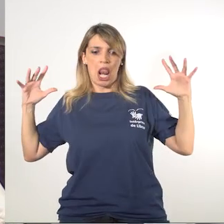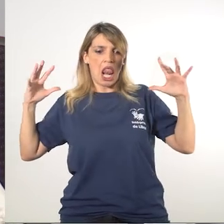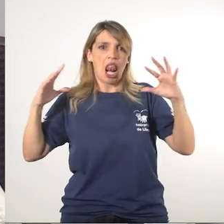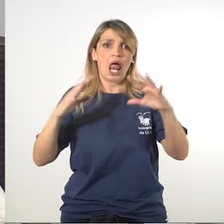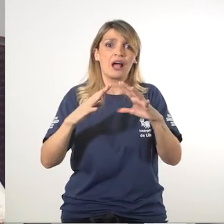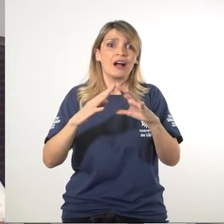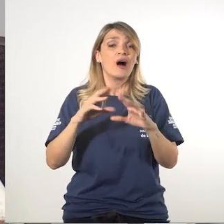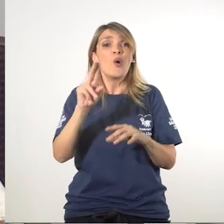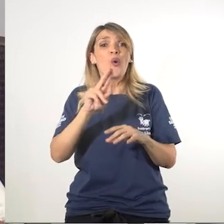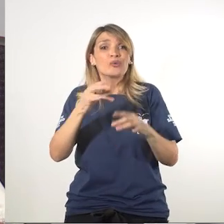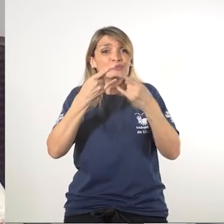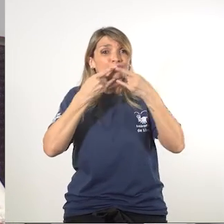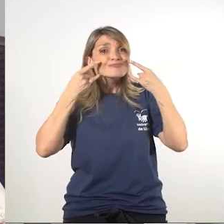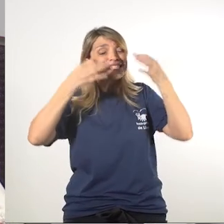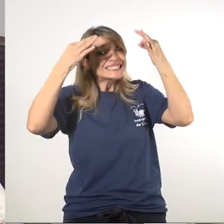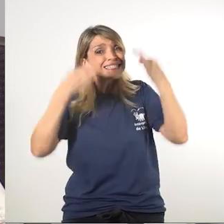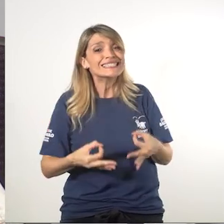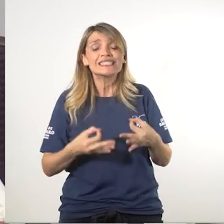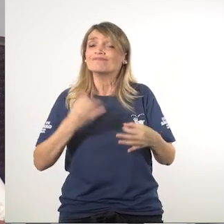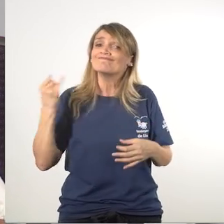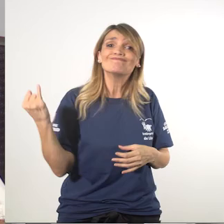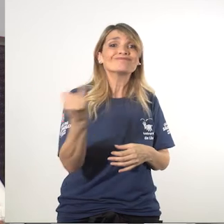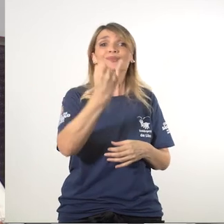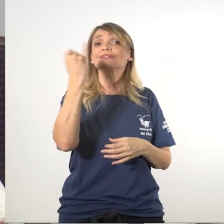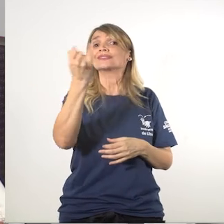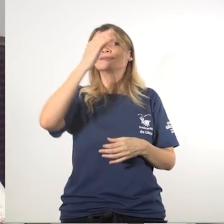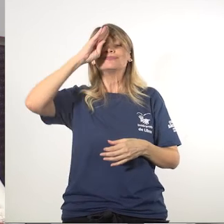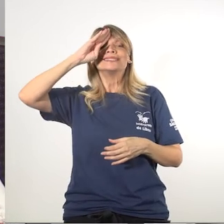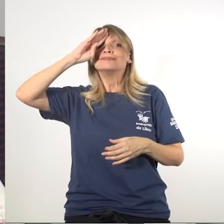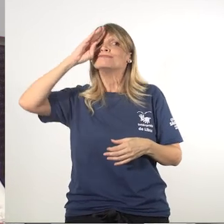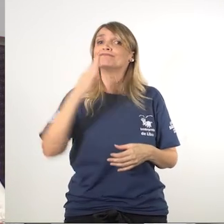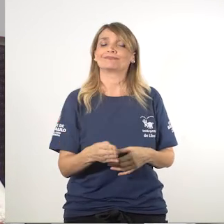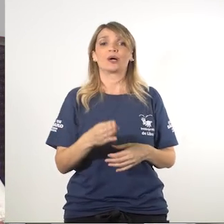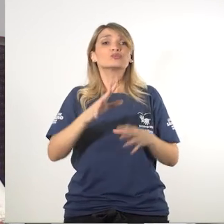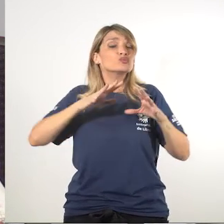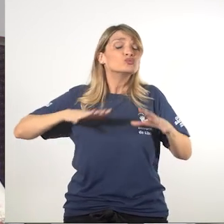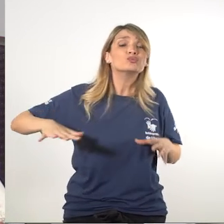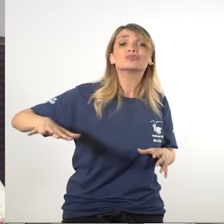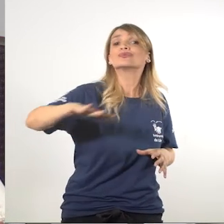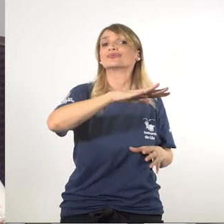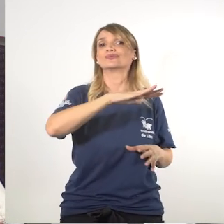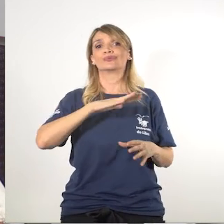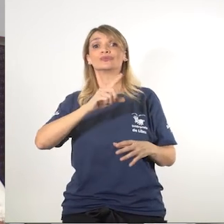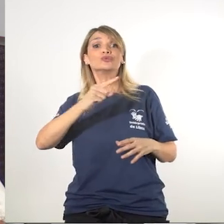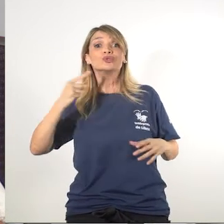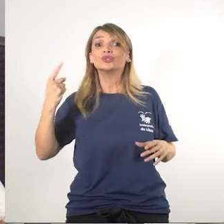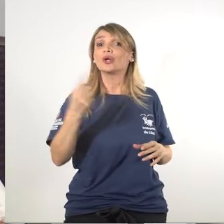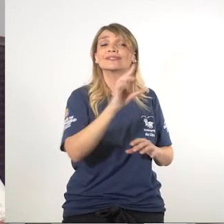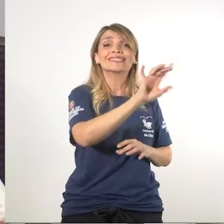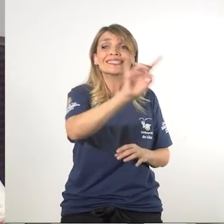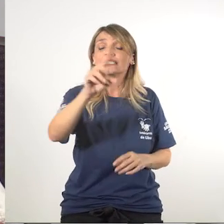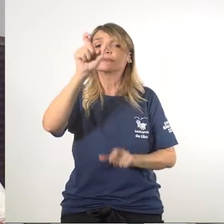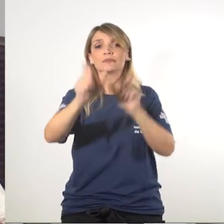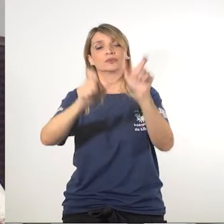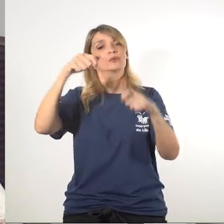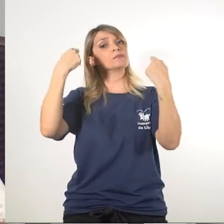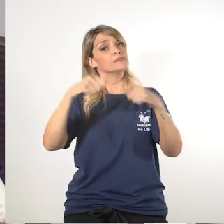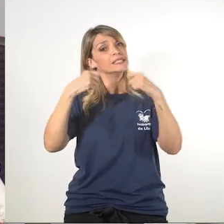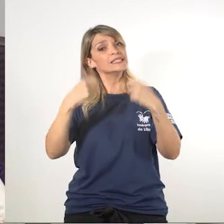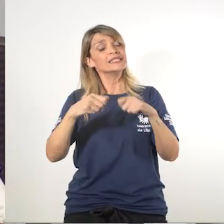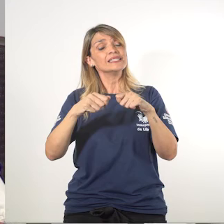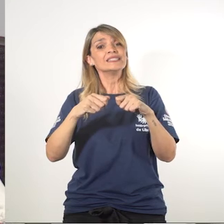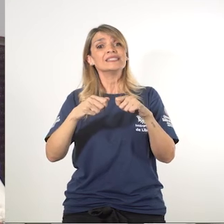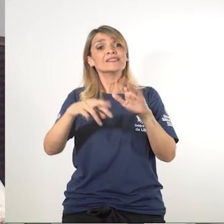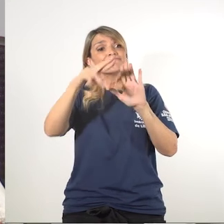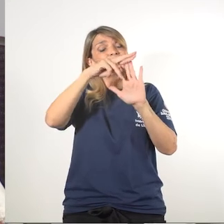correto da máscara, ele é fundamental. É essa associação coletiva de enfrentamento à pandemia nesse momento